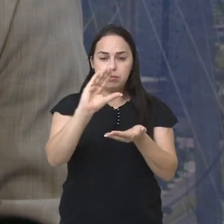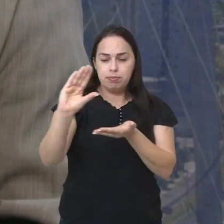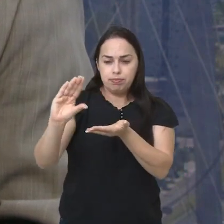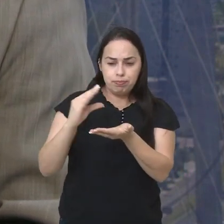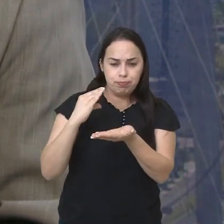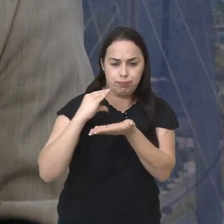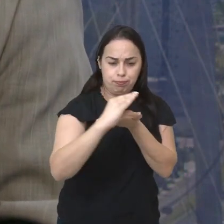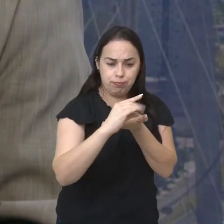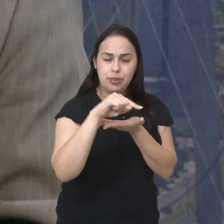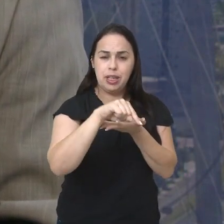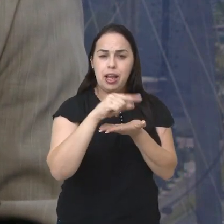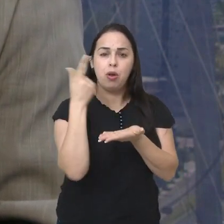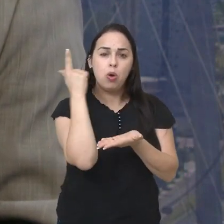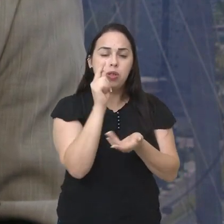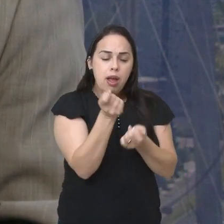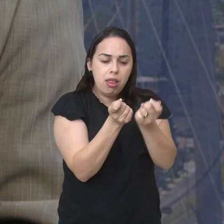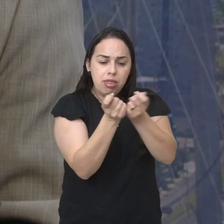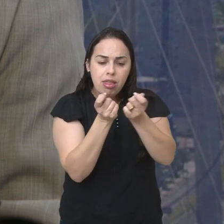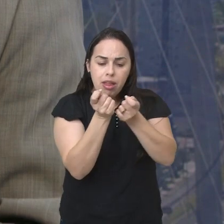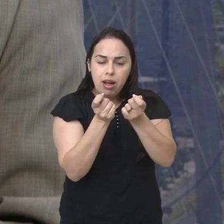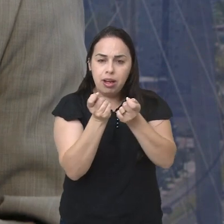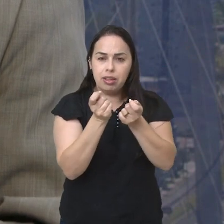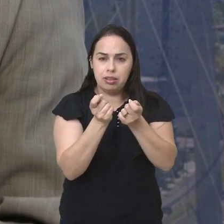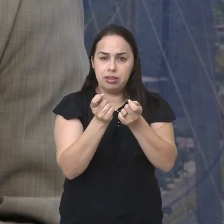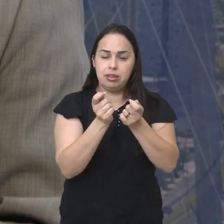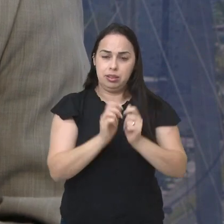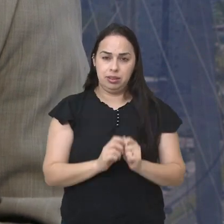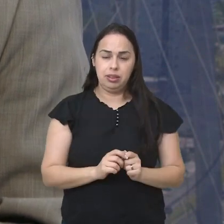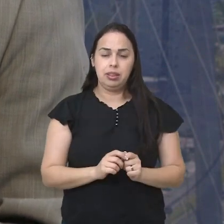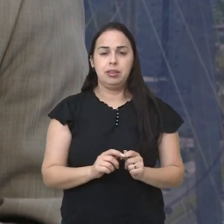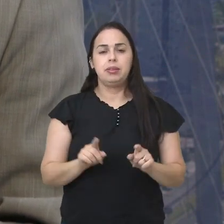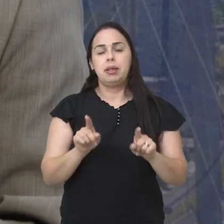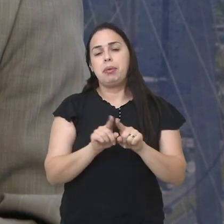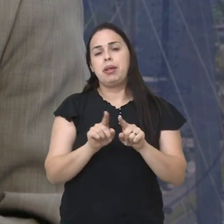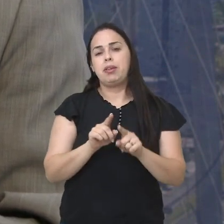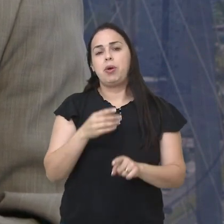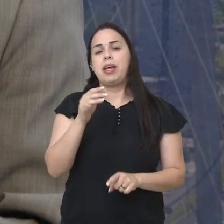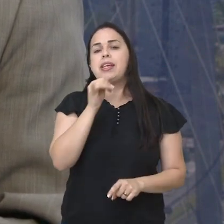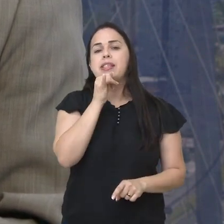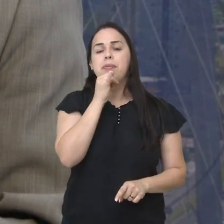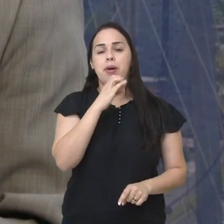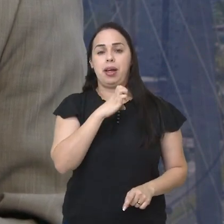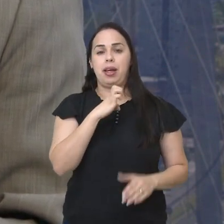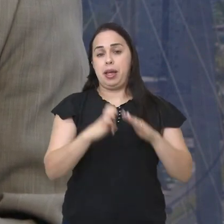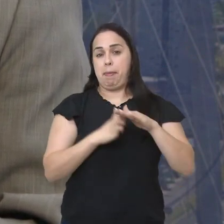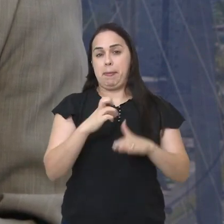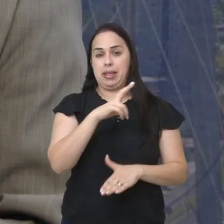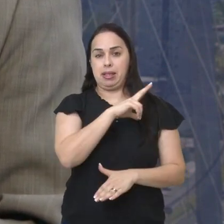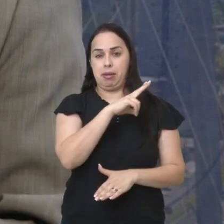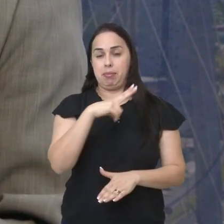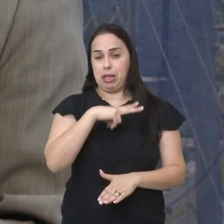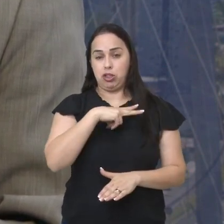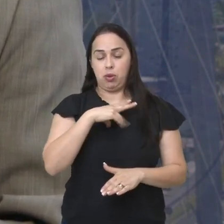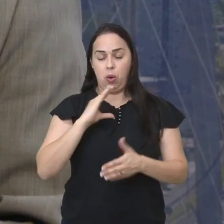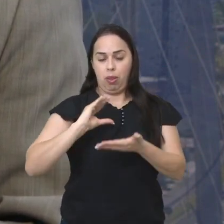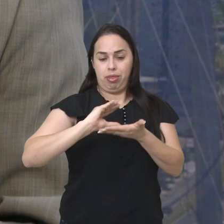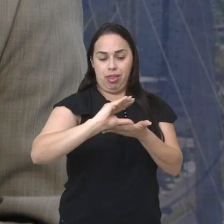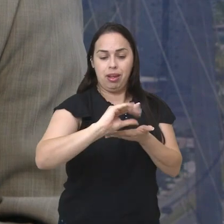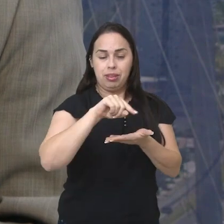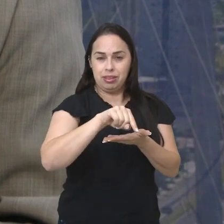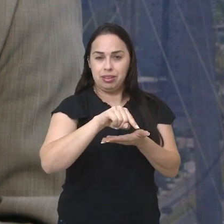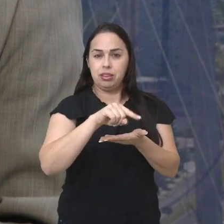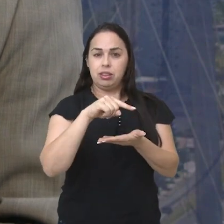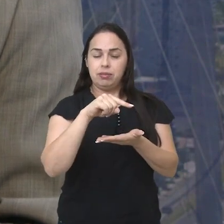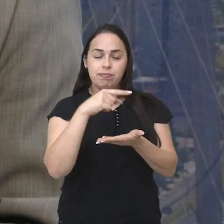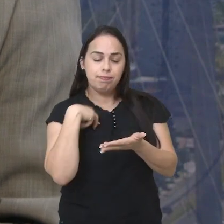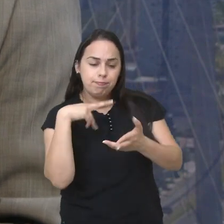doados, públicos ou particulares e de fundos sociais. E a gente tem que ter sim a espada da